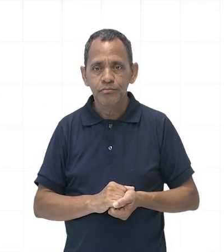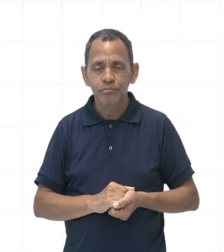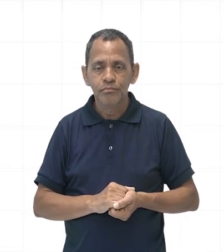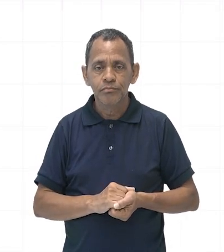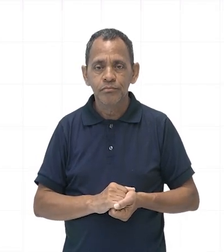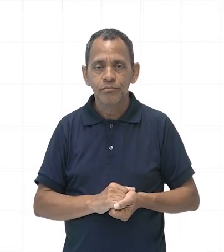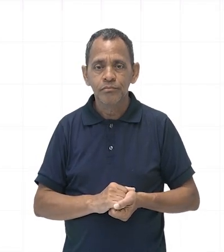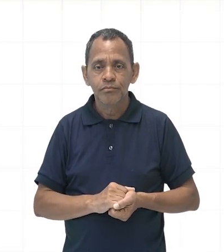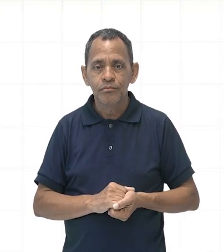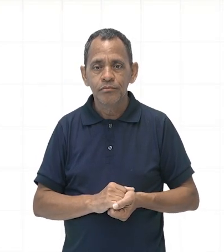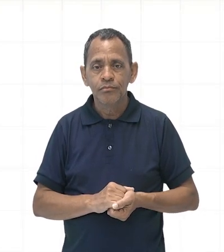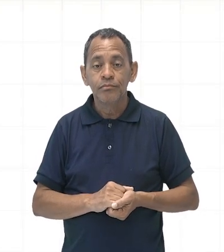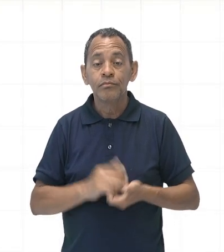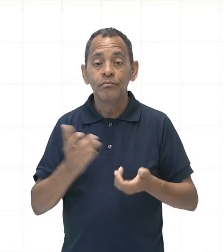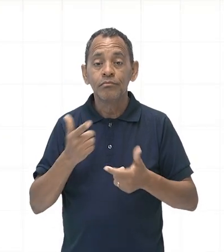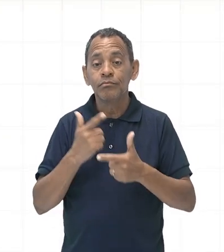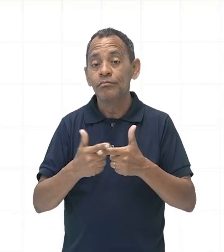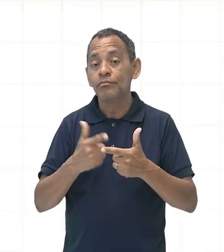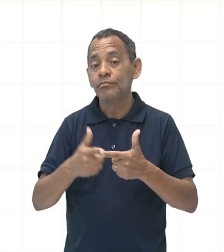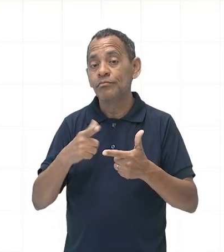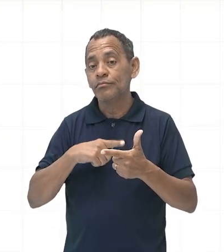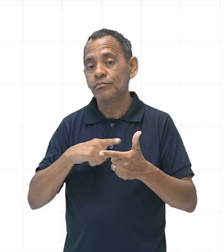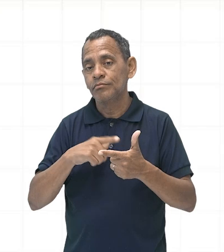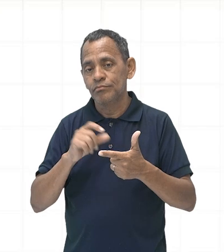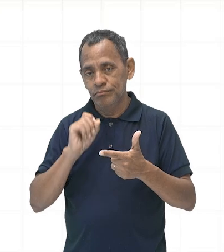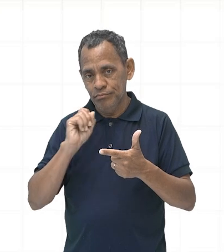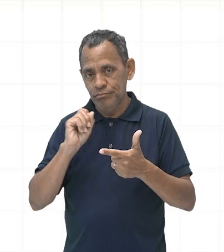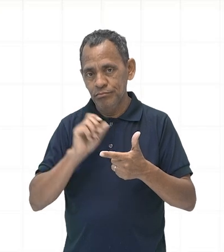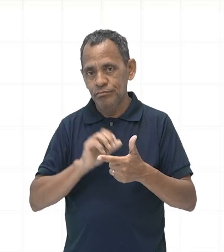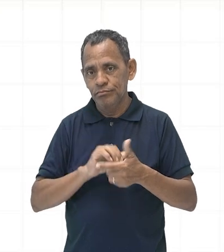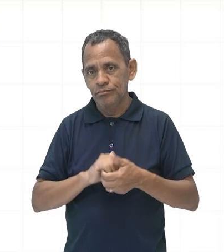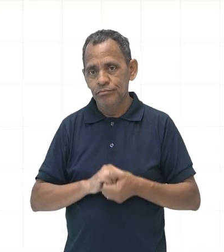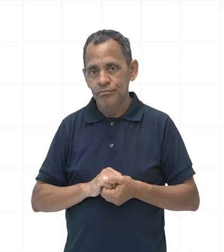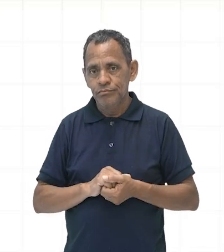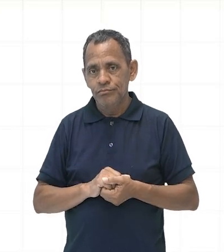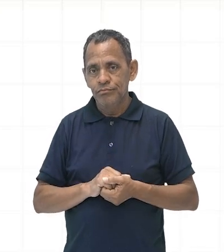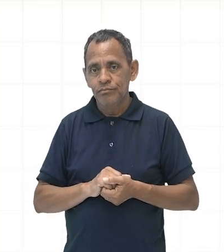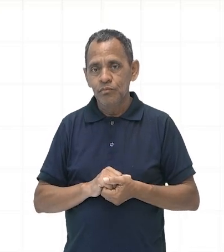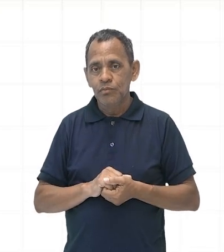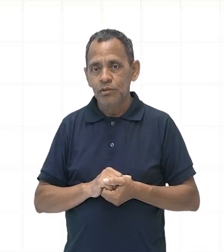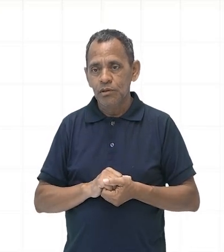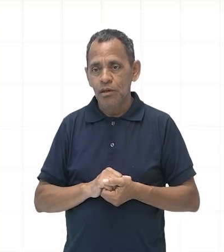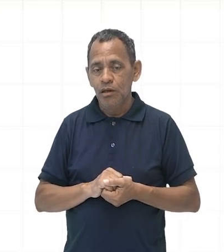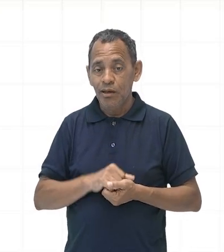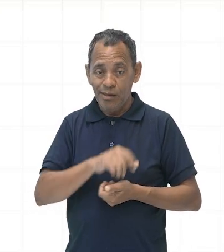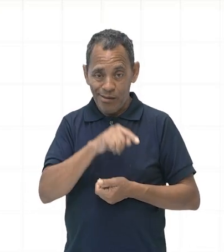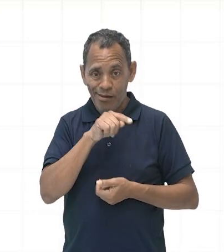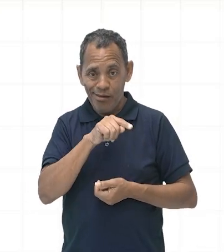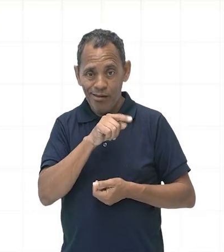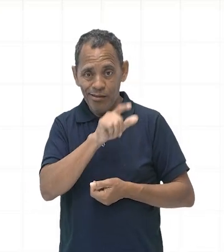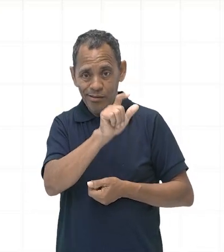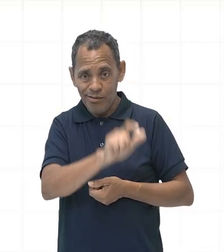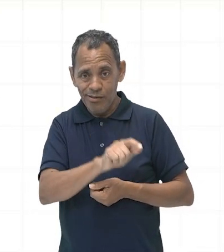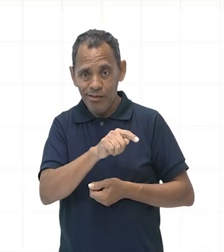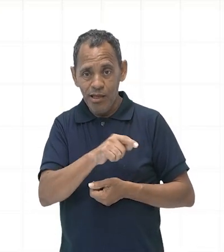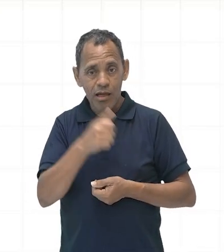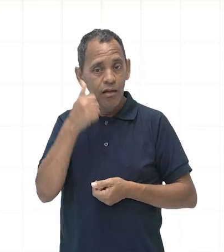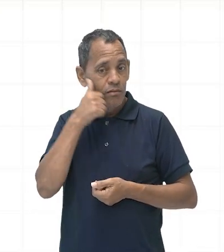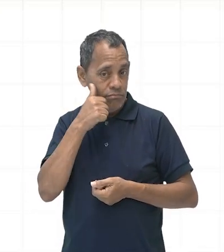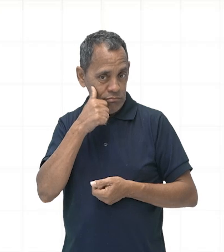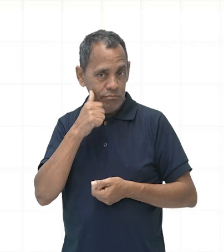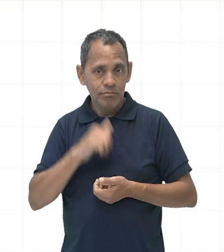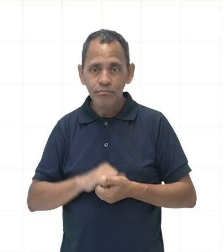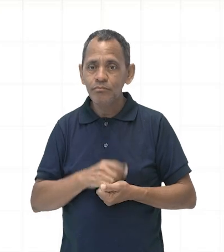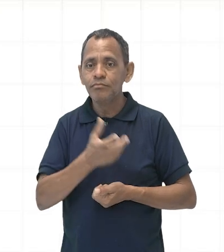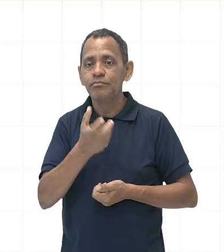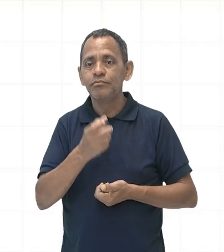Então, qual o problema que a gente tem aqui, né? Olha só, ela quer instalar um aplicativo desse tamanho, né?